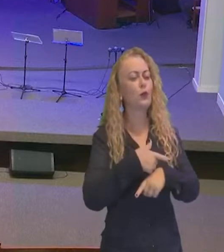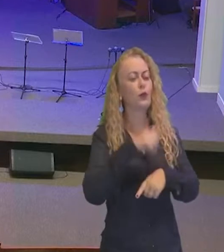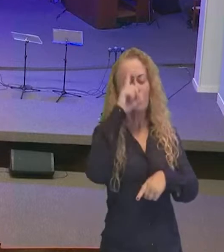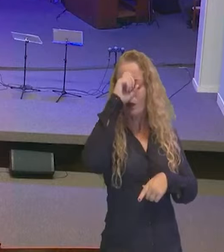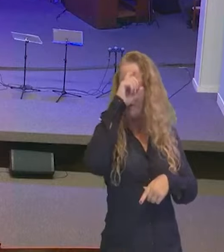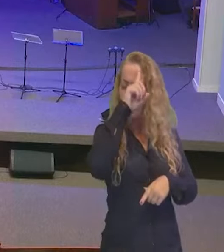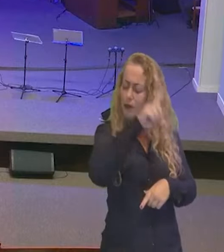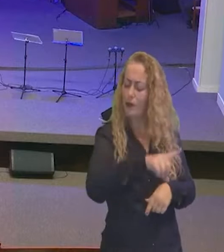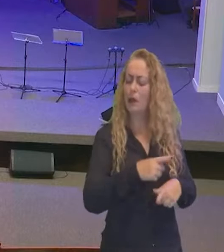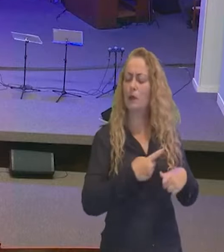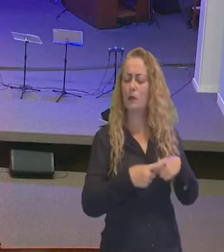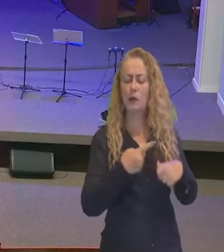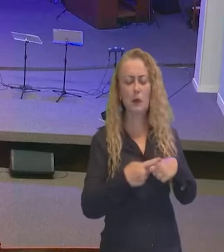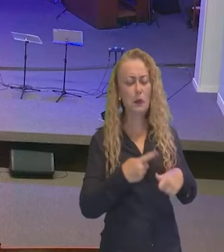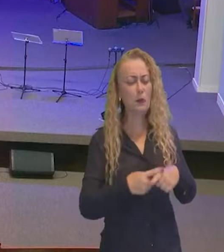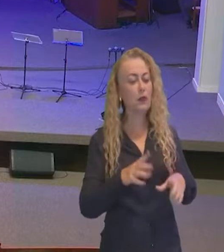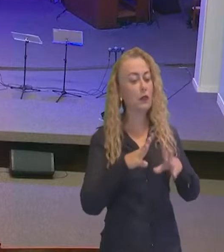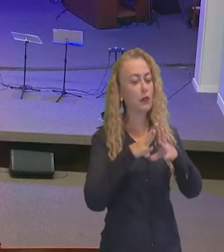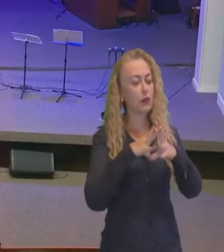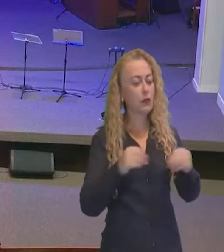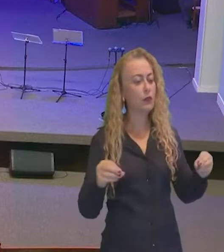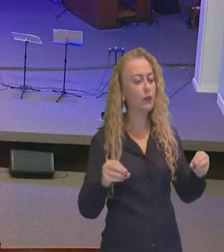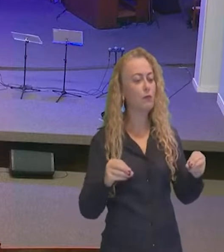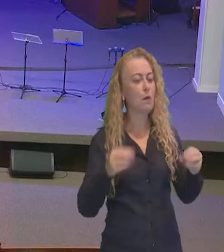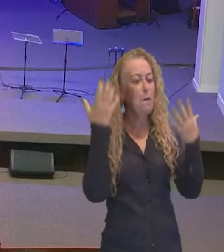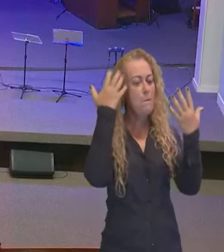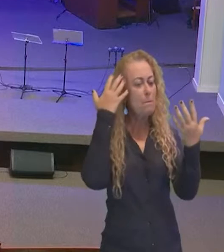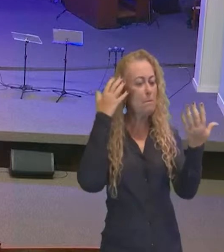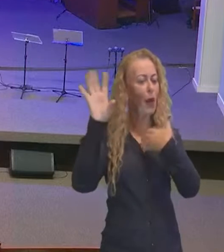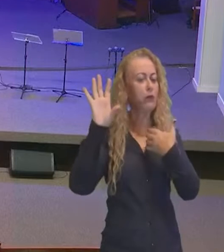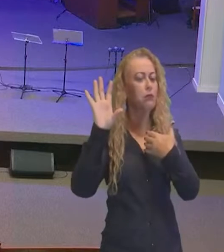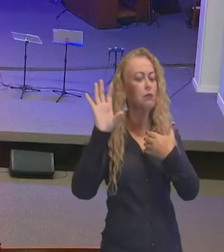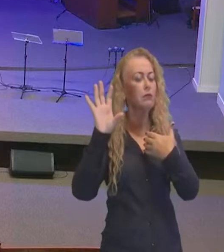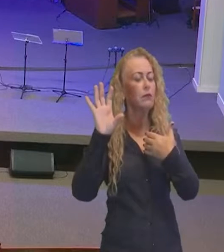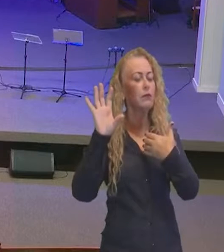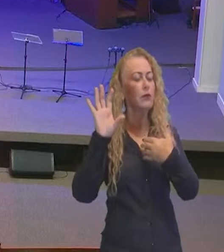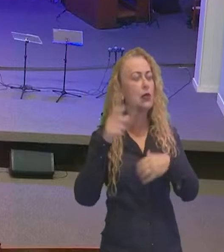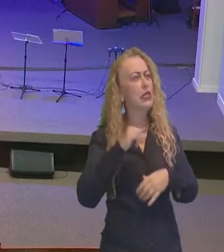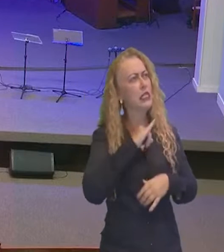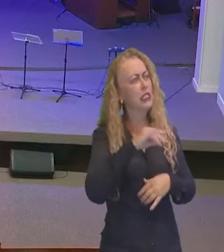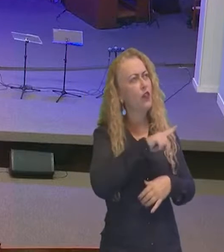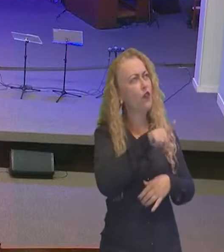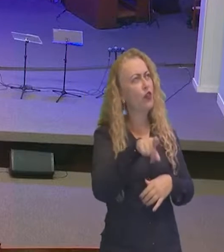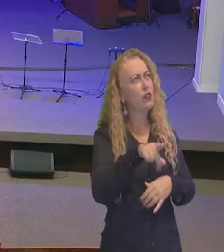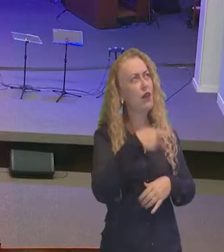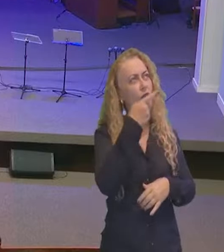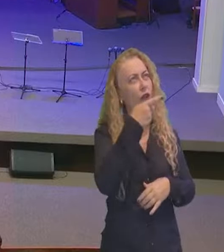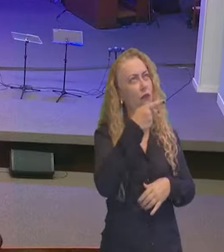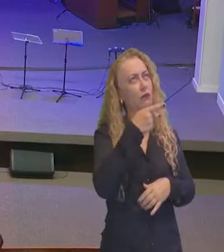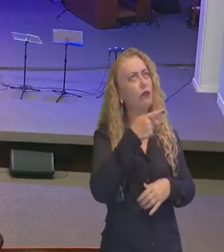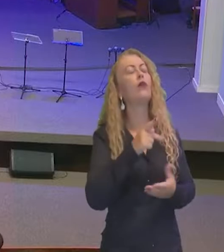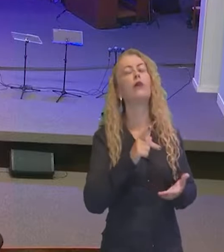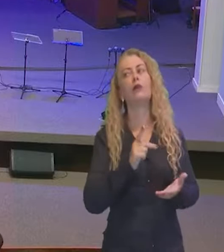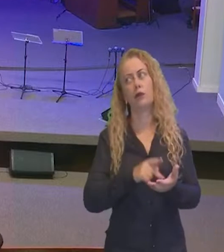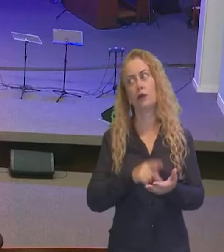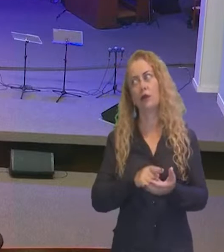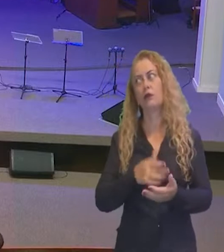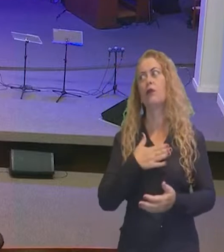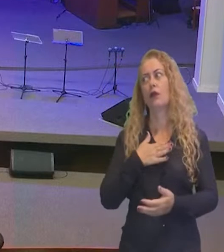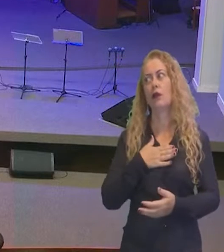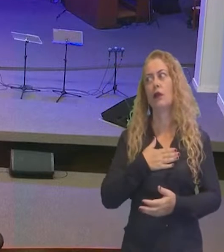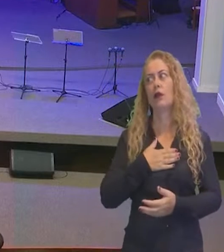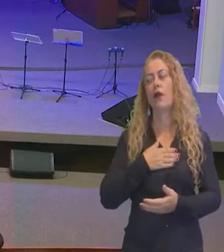ela ou ele vem, se você simplesmente dissesse: é verdade, eu errei. Você quer deixar o